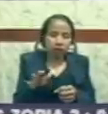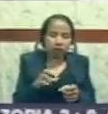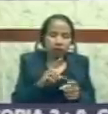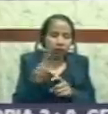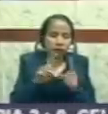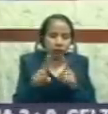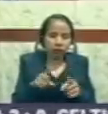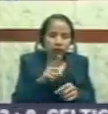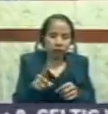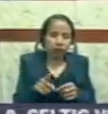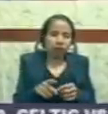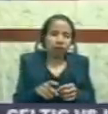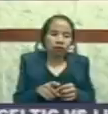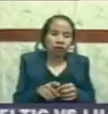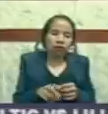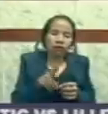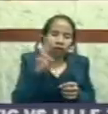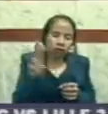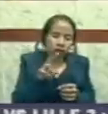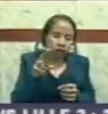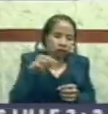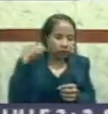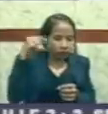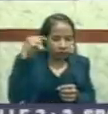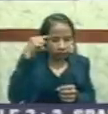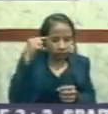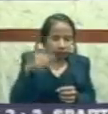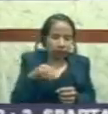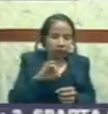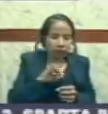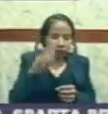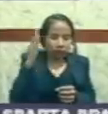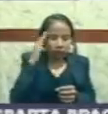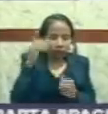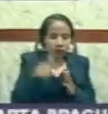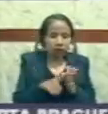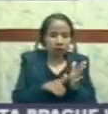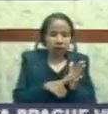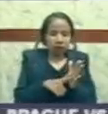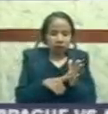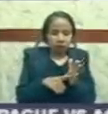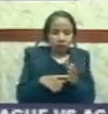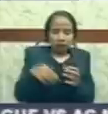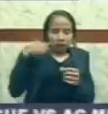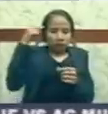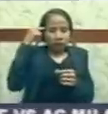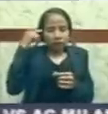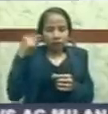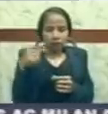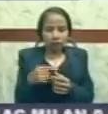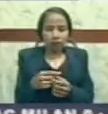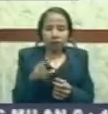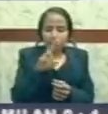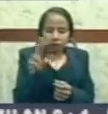melhorar a execução do governo. Portanto, até na lei vários, né? Até o governo vai